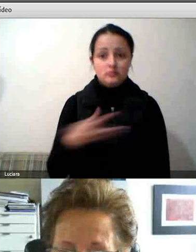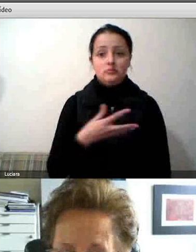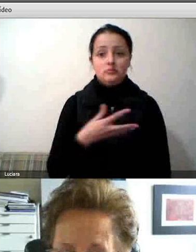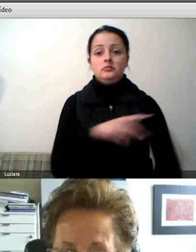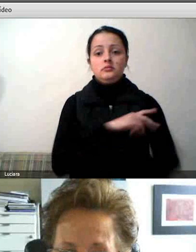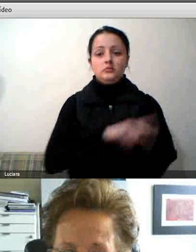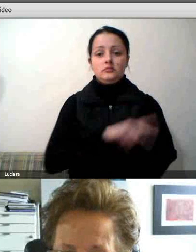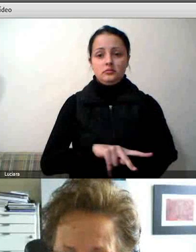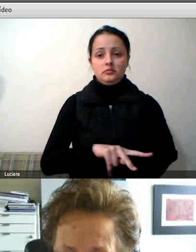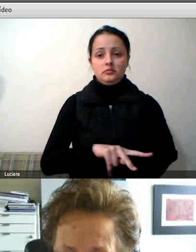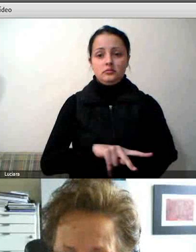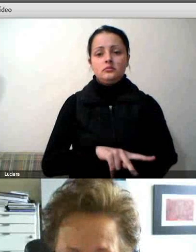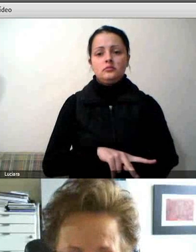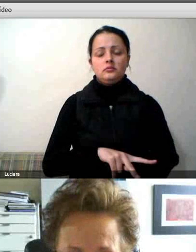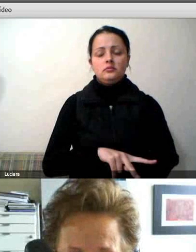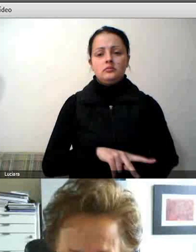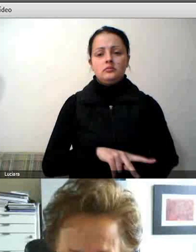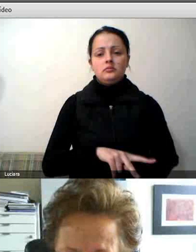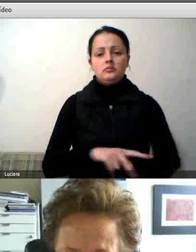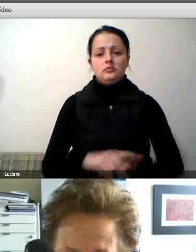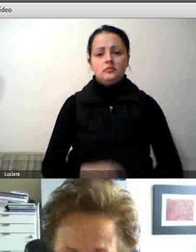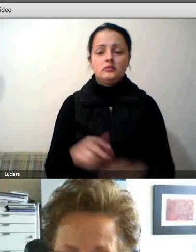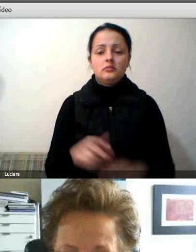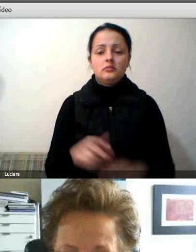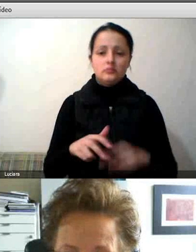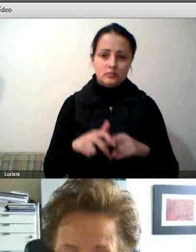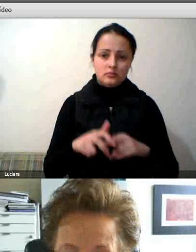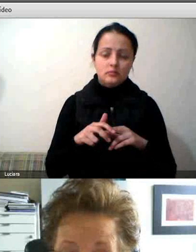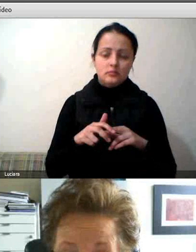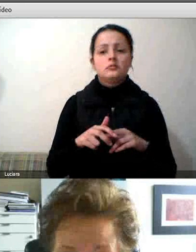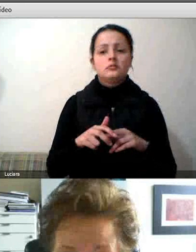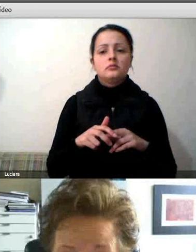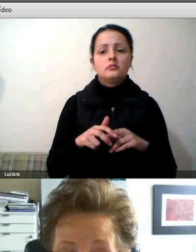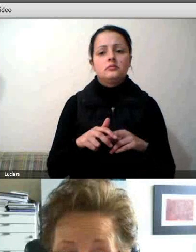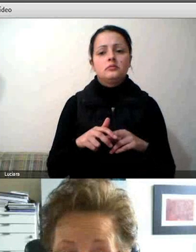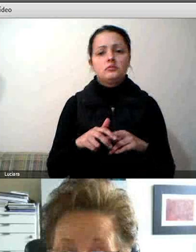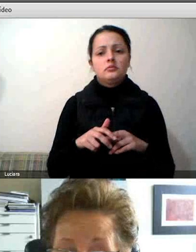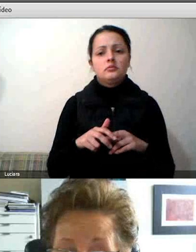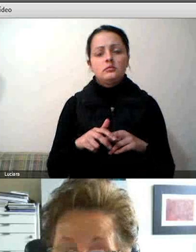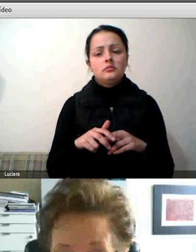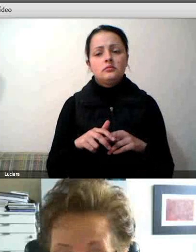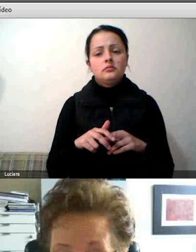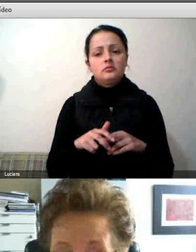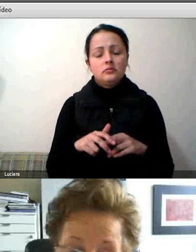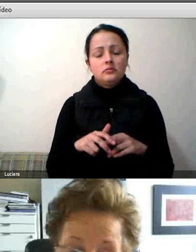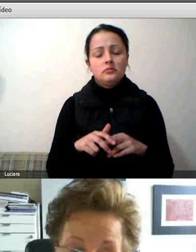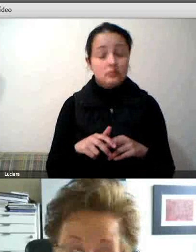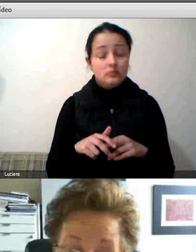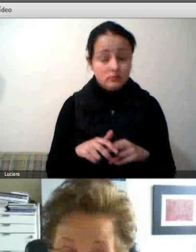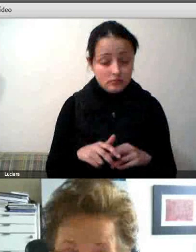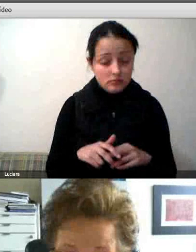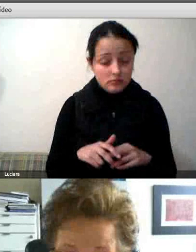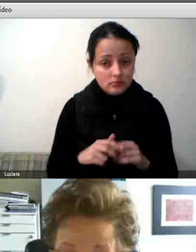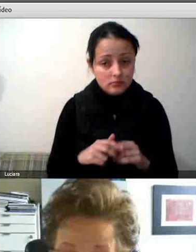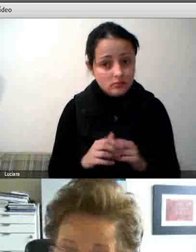Agora, isso que nós estamos colocando aqui é o que se precisa